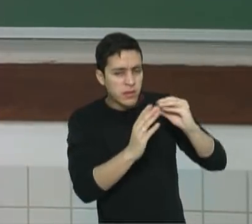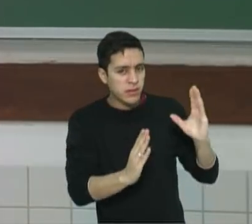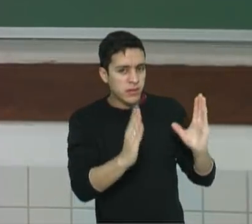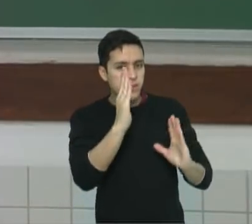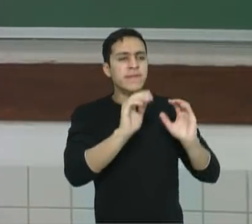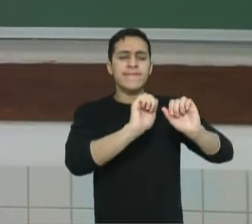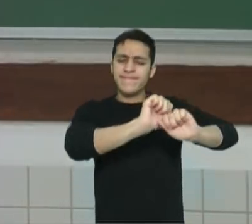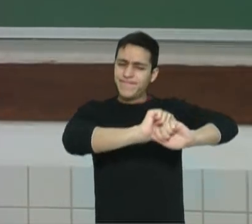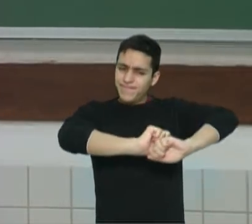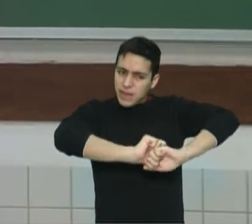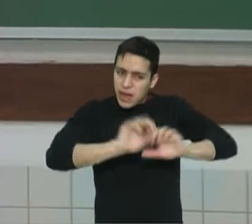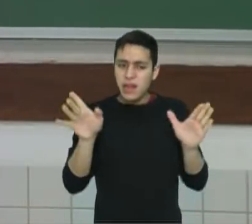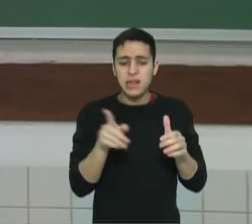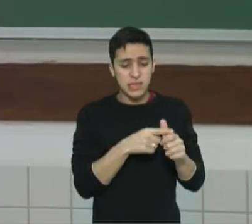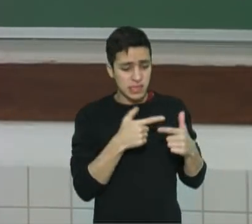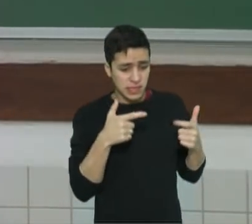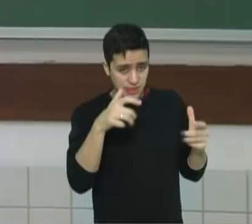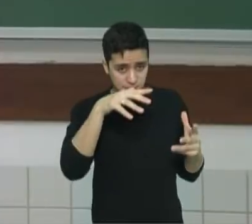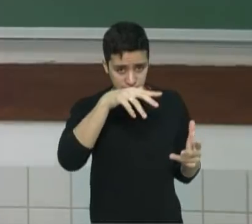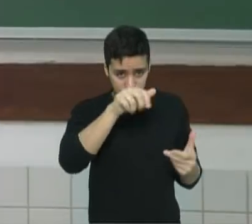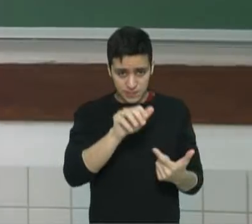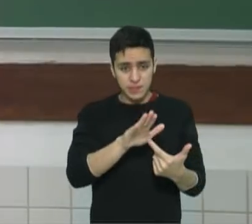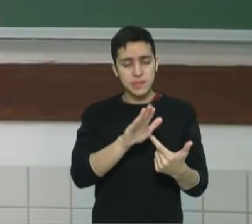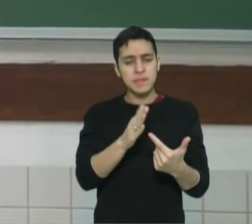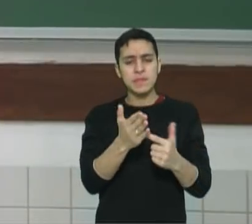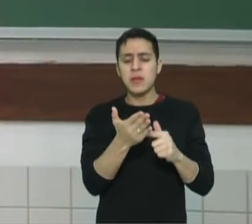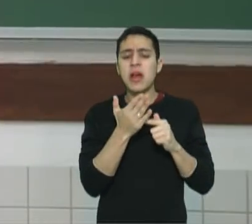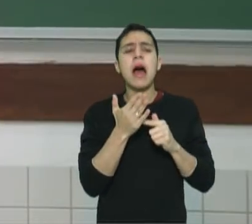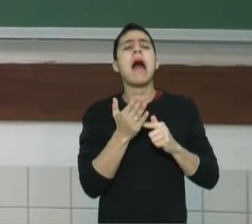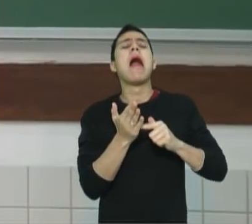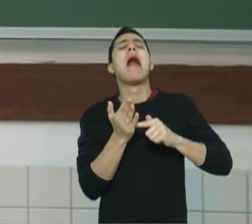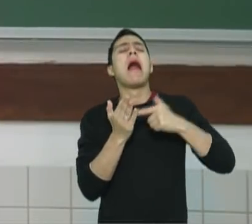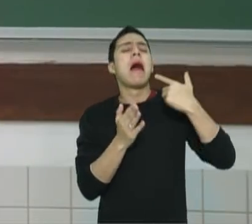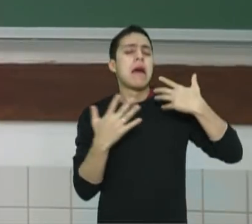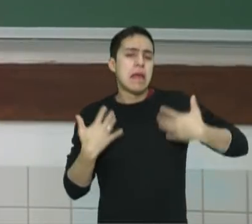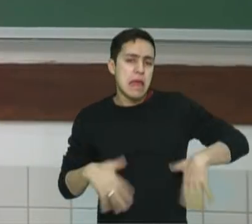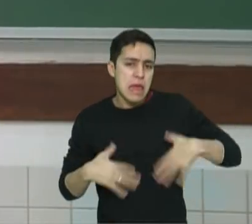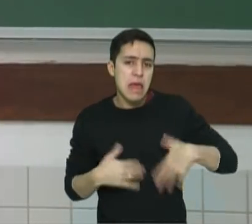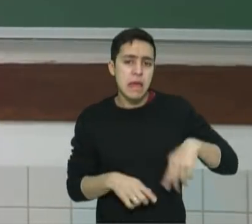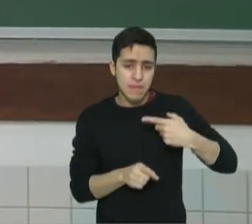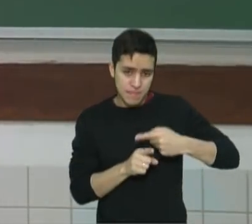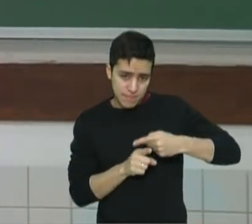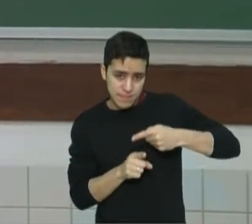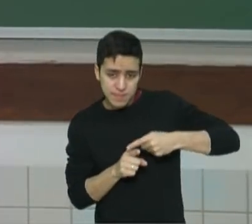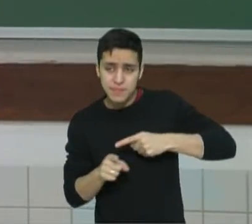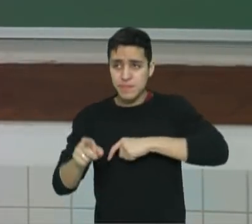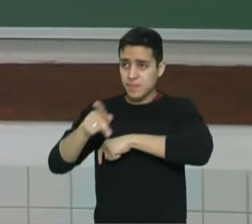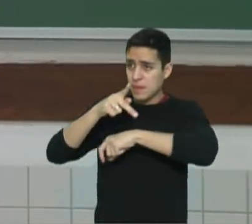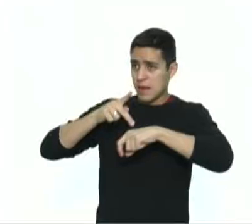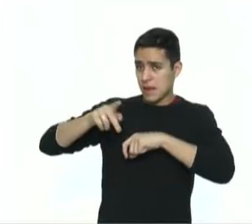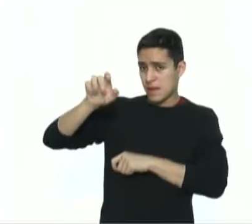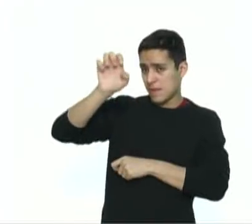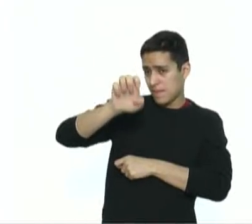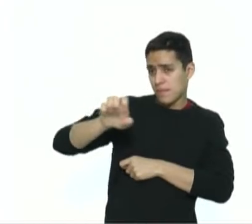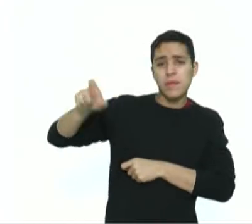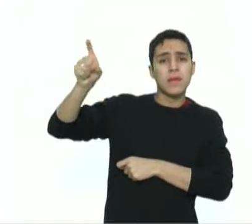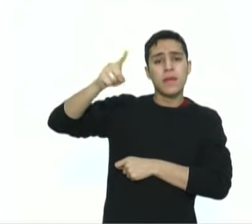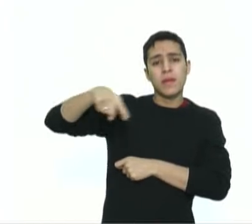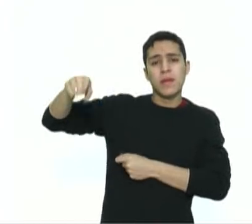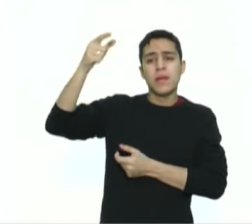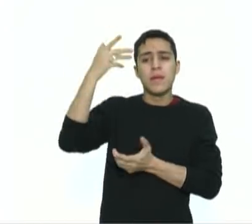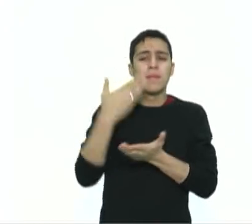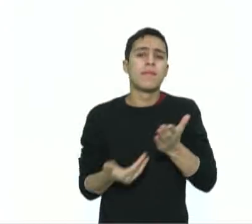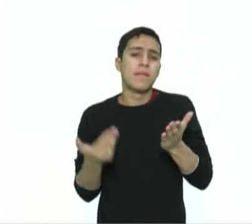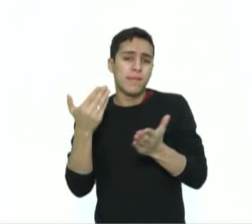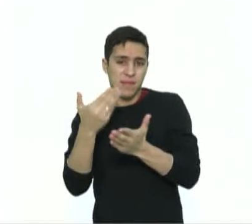toda a Primeira Guerra Mundial, mostrando principalmente porque as nações europeias, como dizem aqui, vão